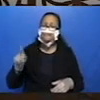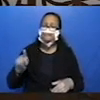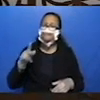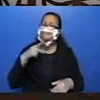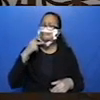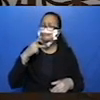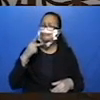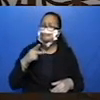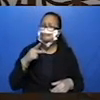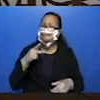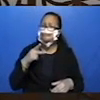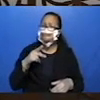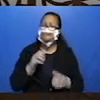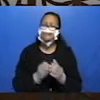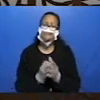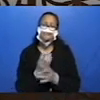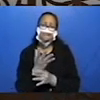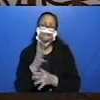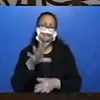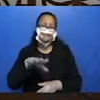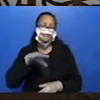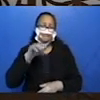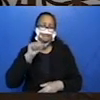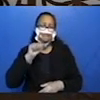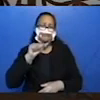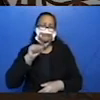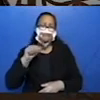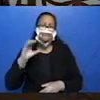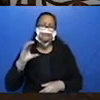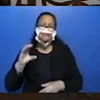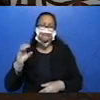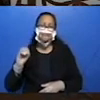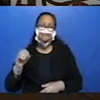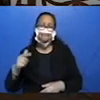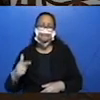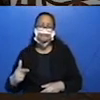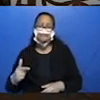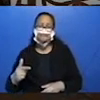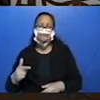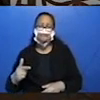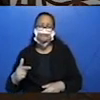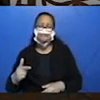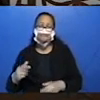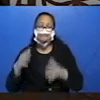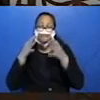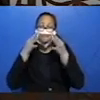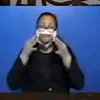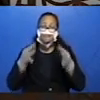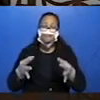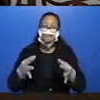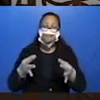plantas respiram gás carbônico? Então vamos lá. Atenção.